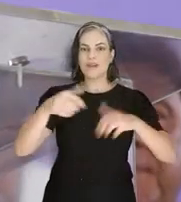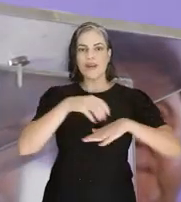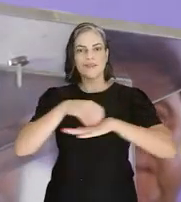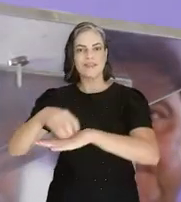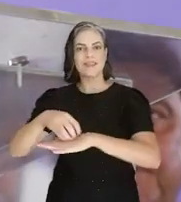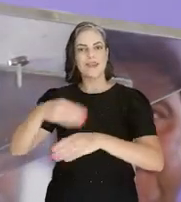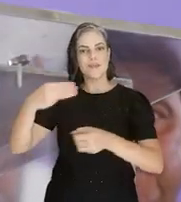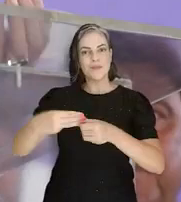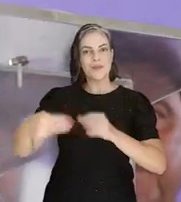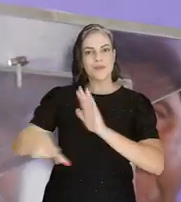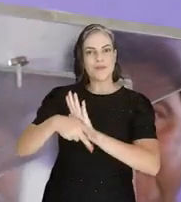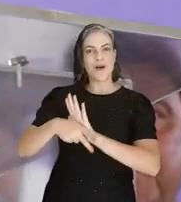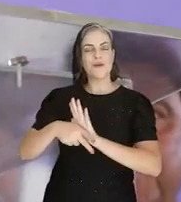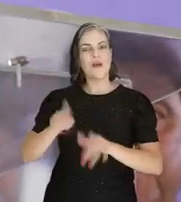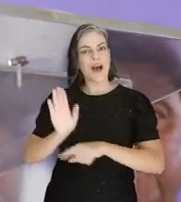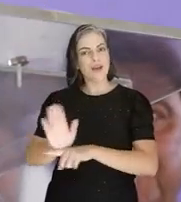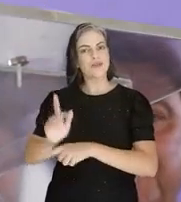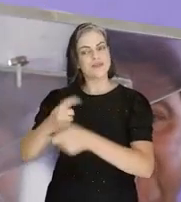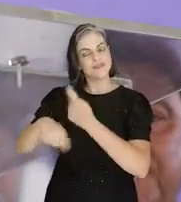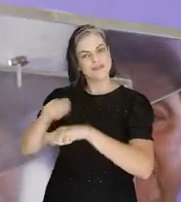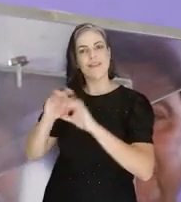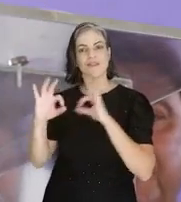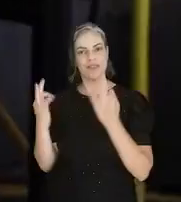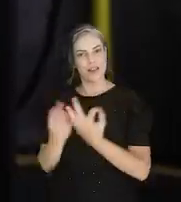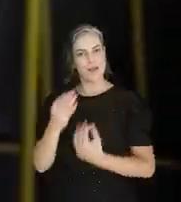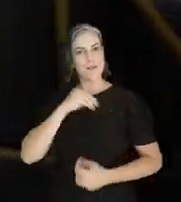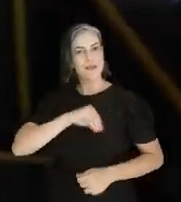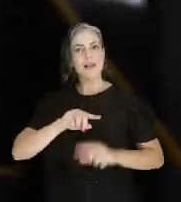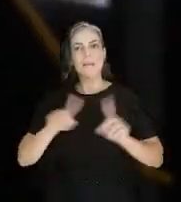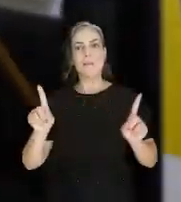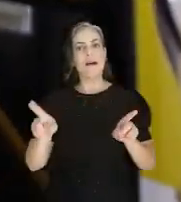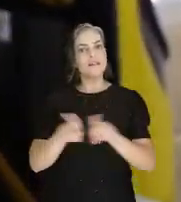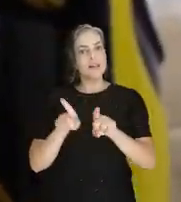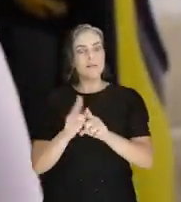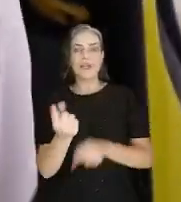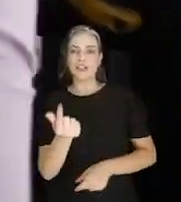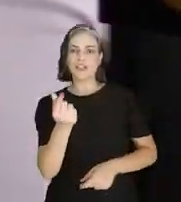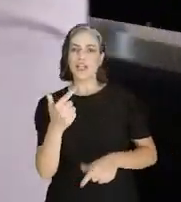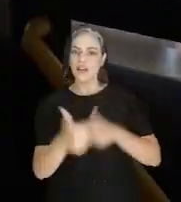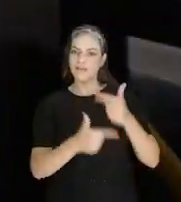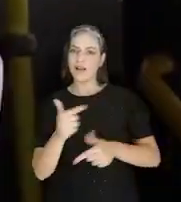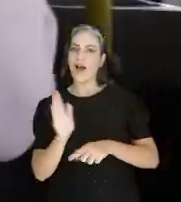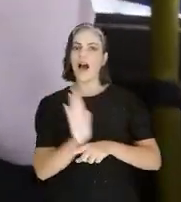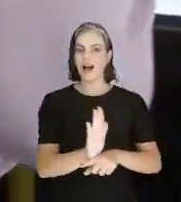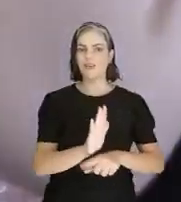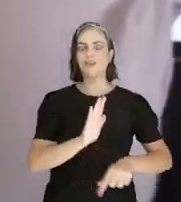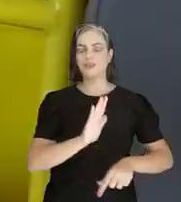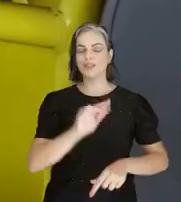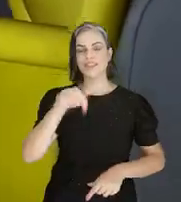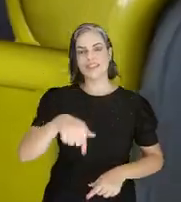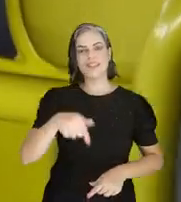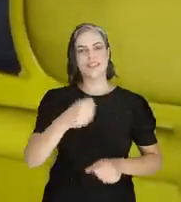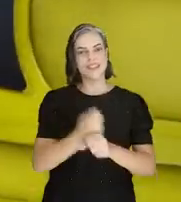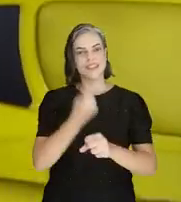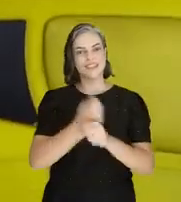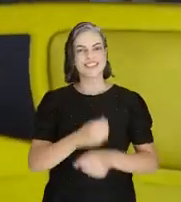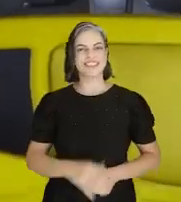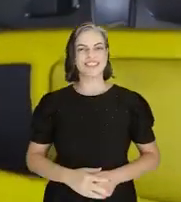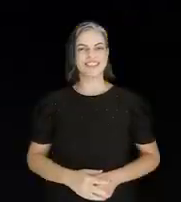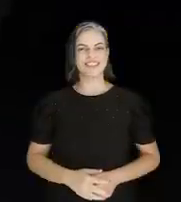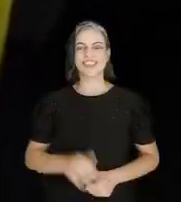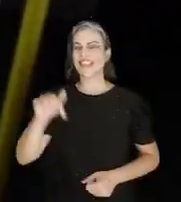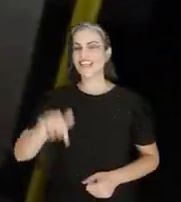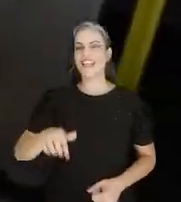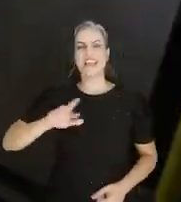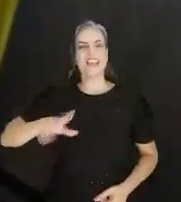do município, ele gerou renda para a família dele e ele pagou pela obra com o recurso do trabalho dele. E isso aqui, de longe, não é só